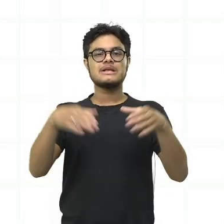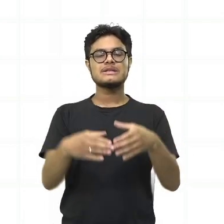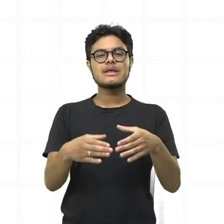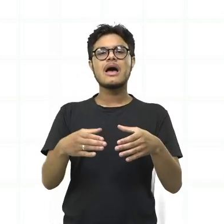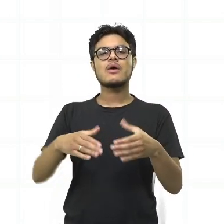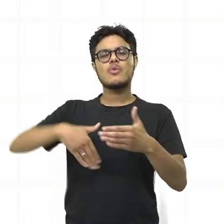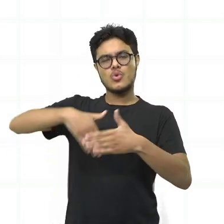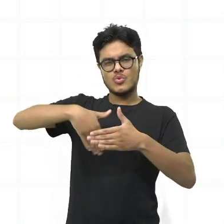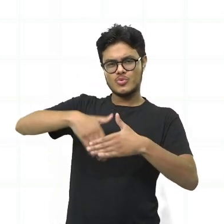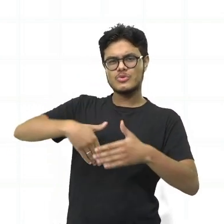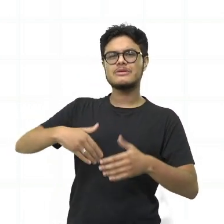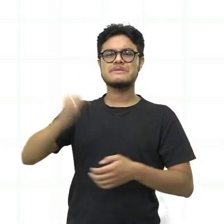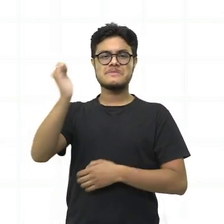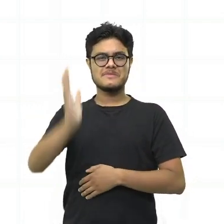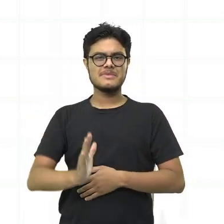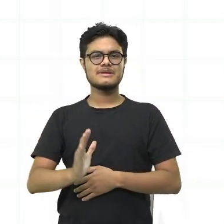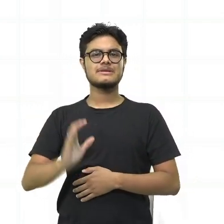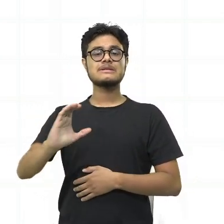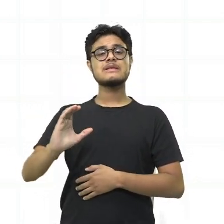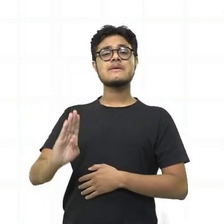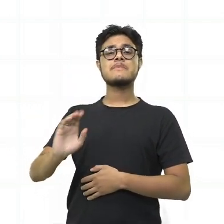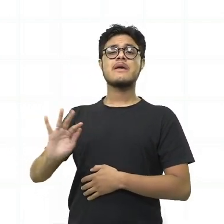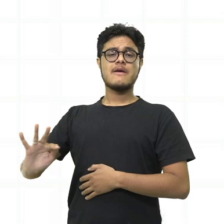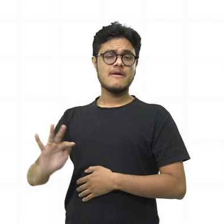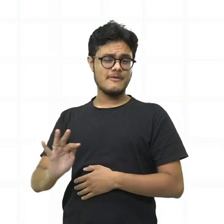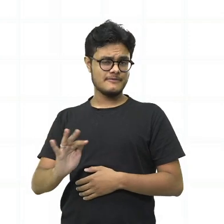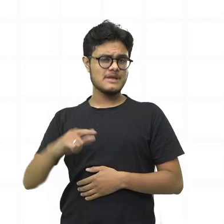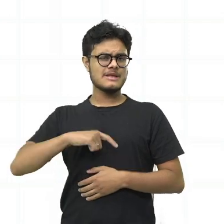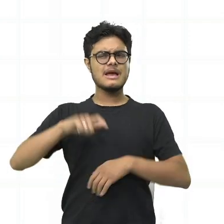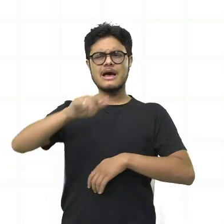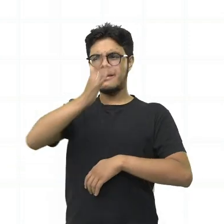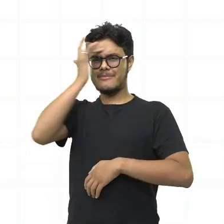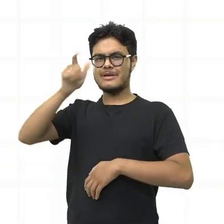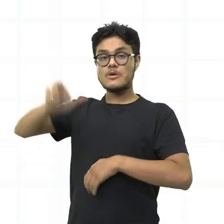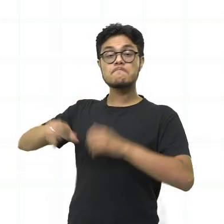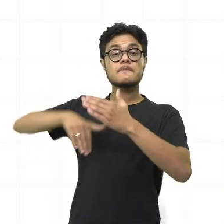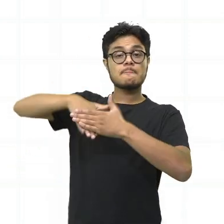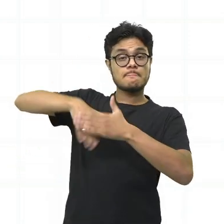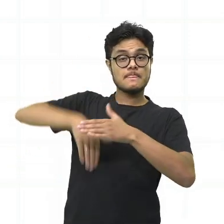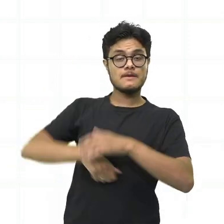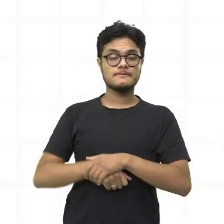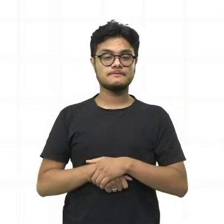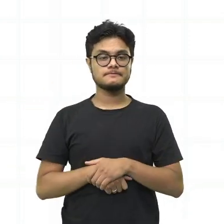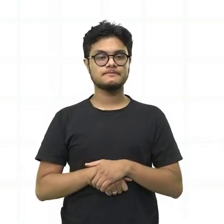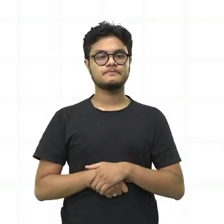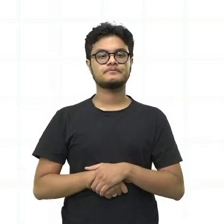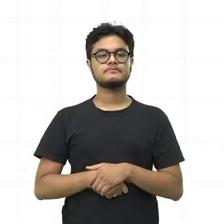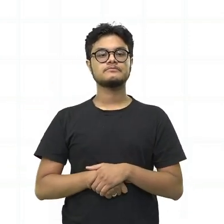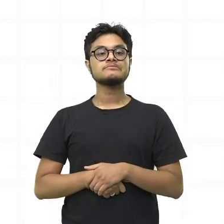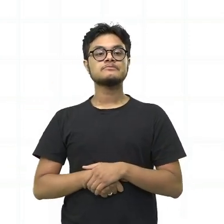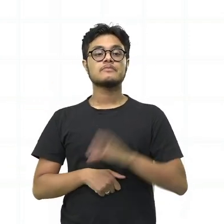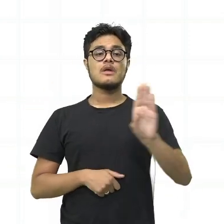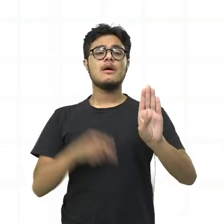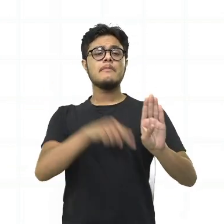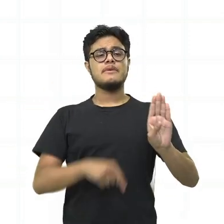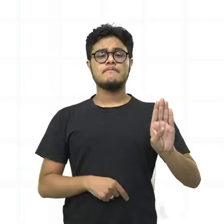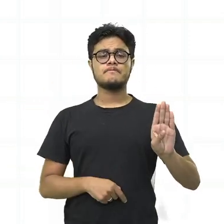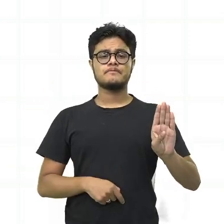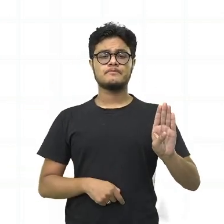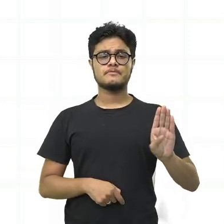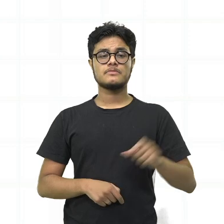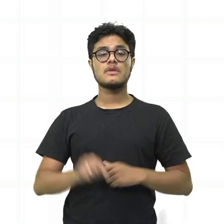CBF, né, que trazia aí as imagens dos jogadores. A letra B, bando,